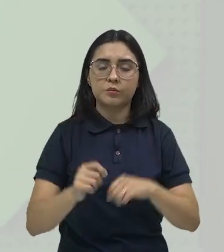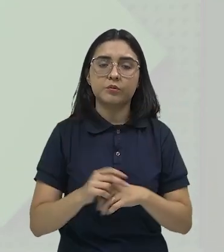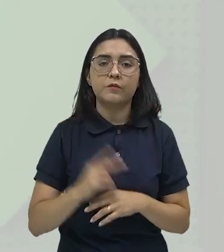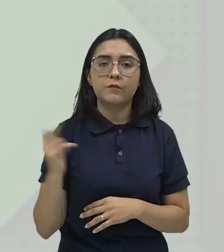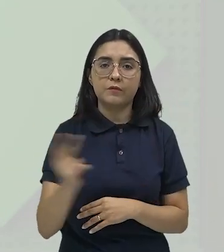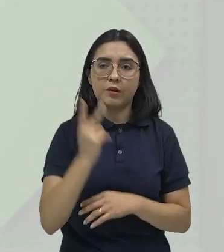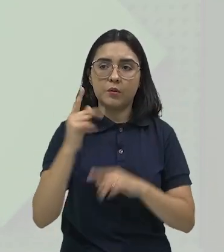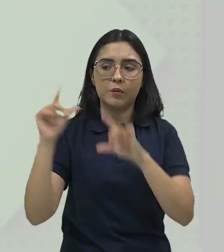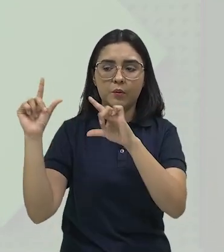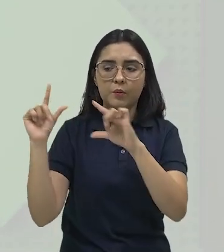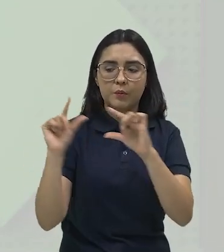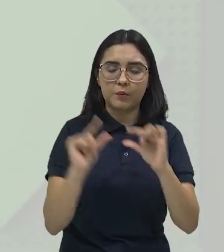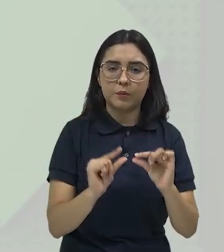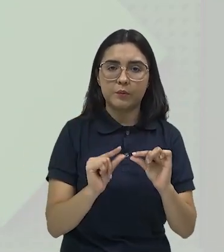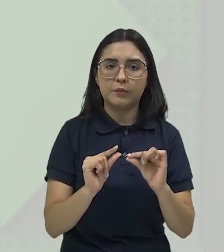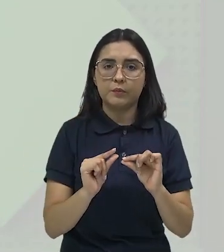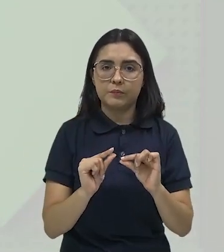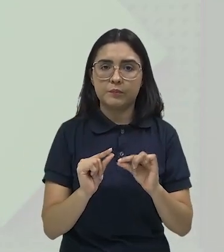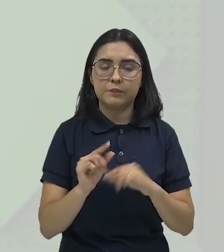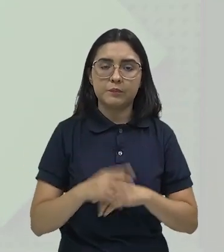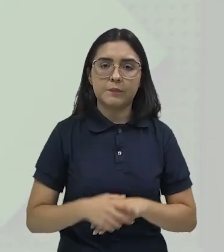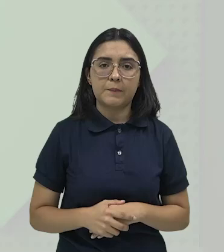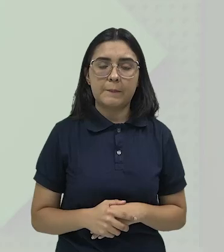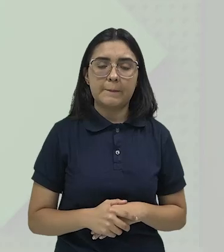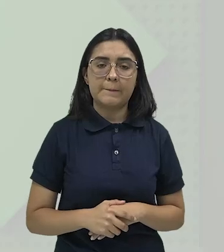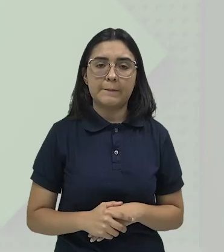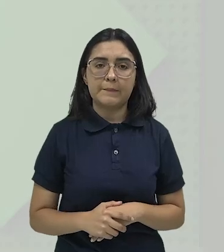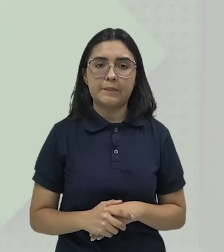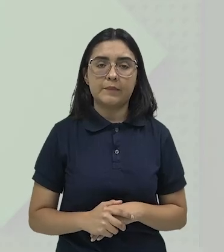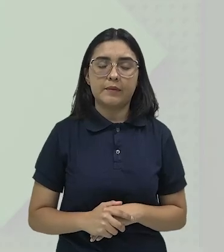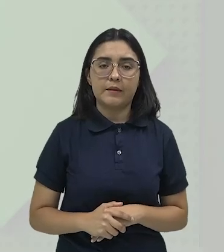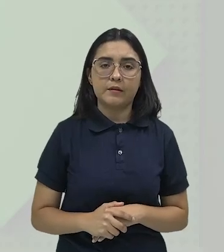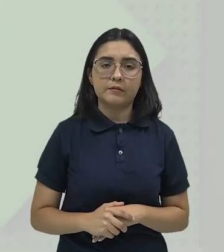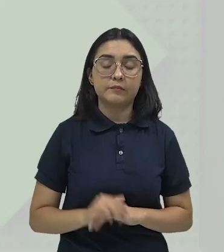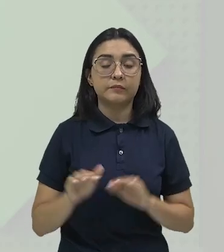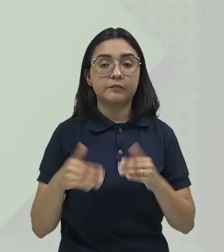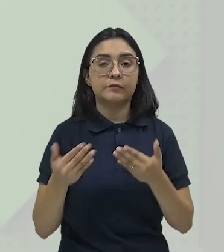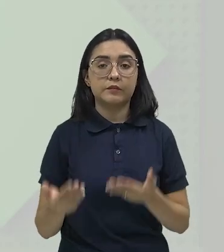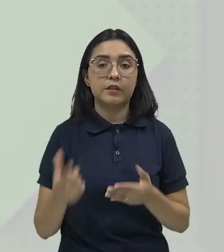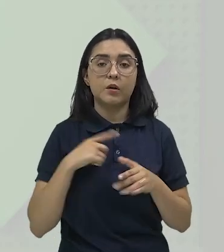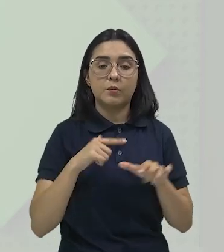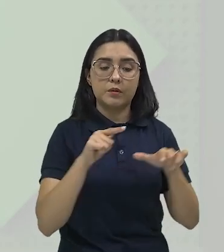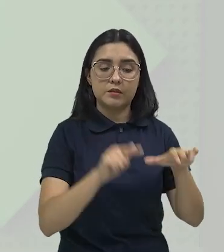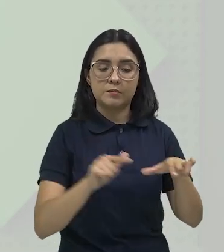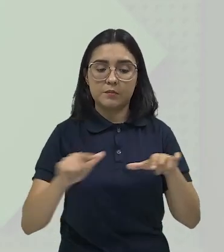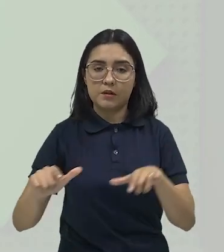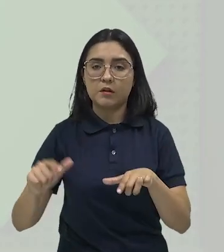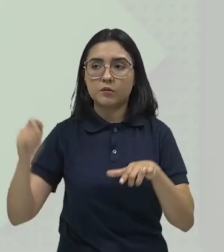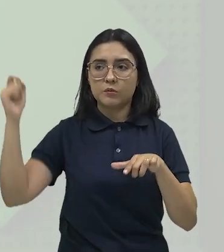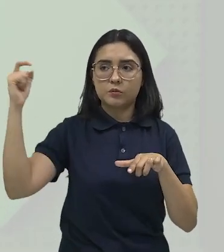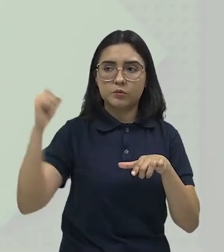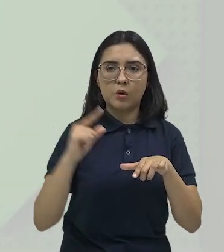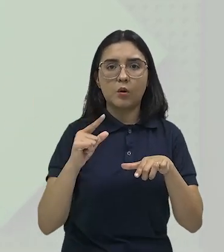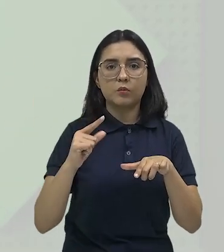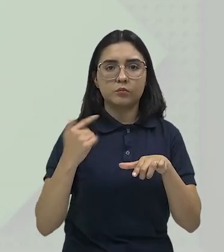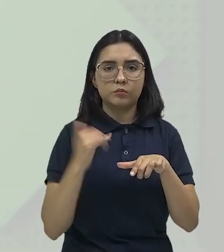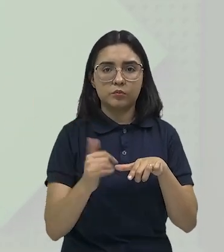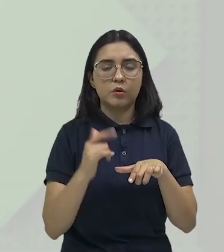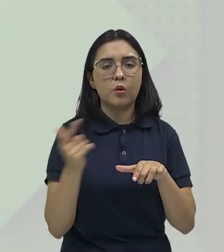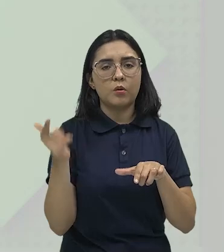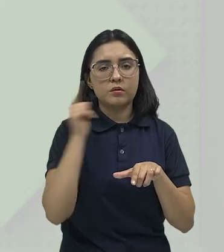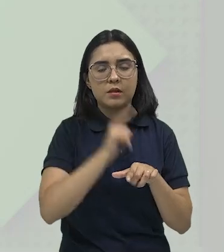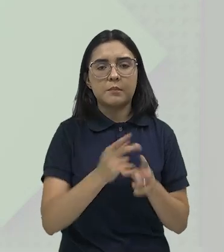de luz, vai ser compensatório, certo? Então, essas placas solares, hoje em dia, a gente já